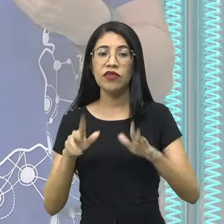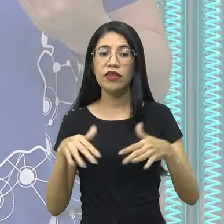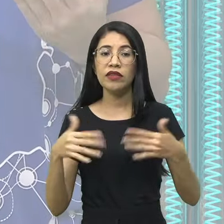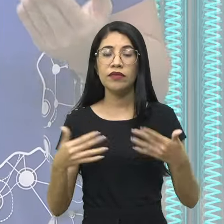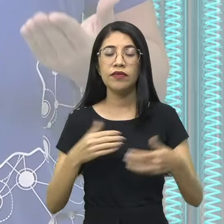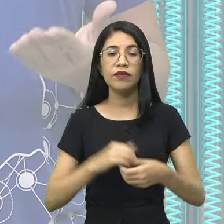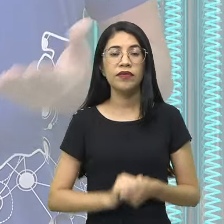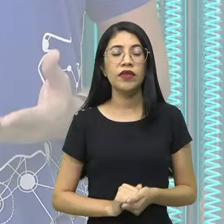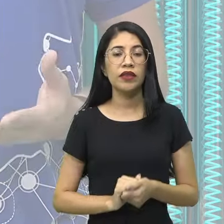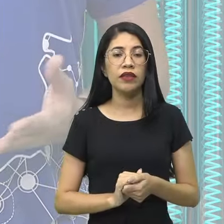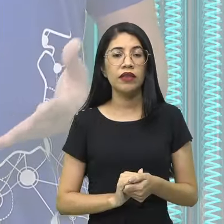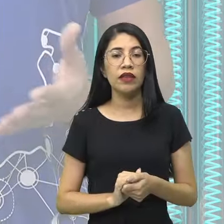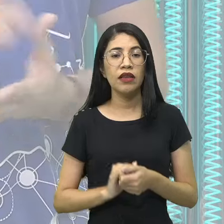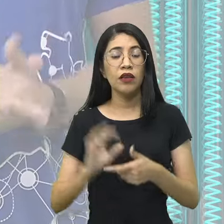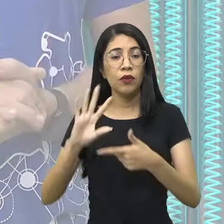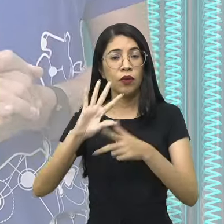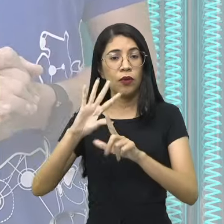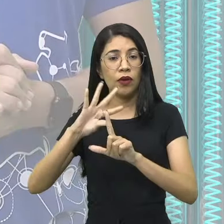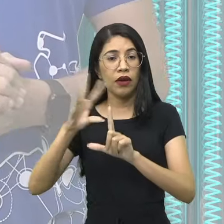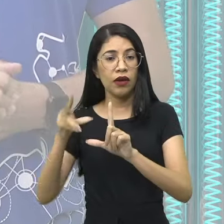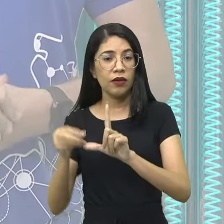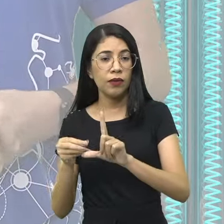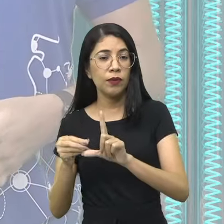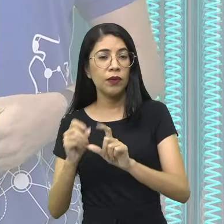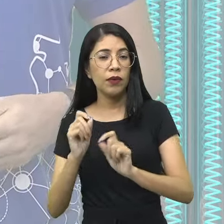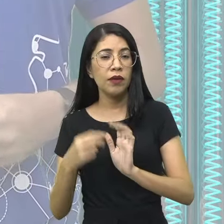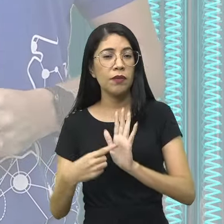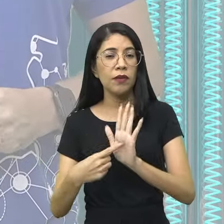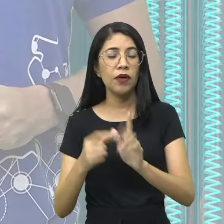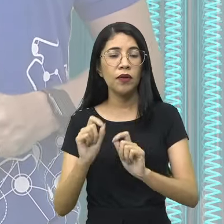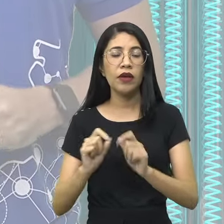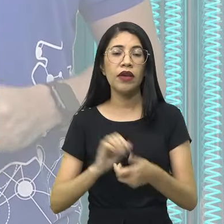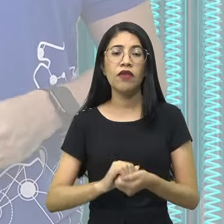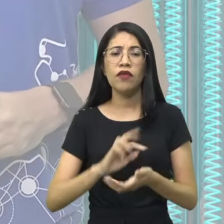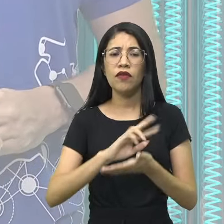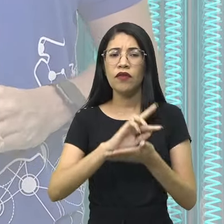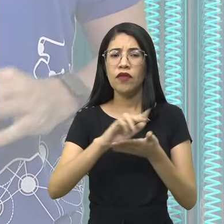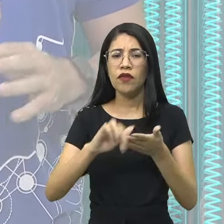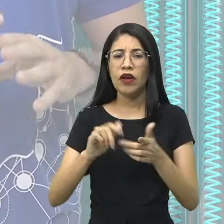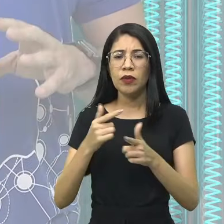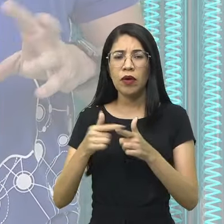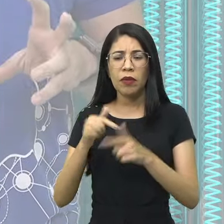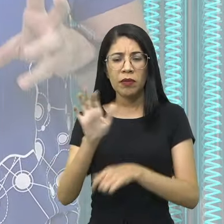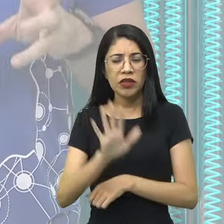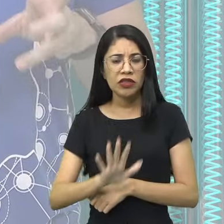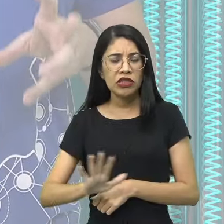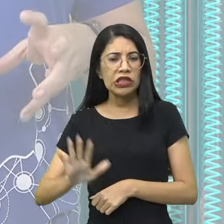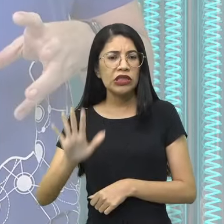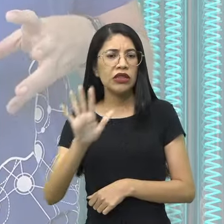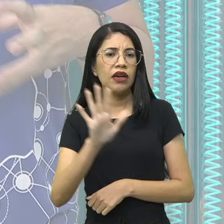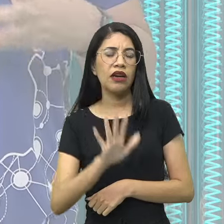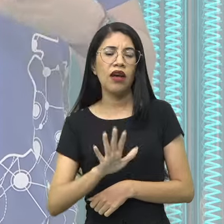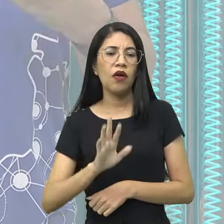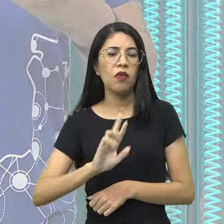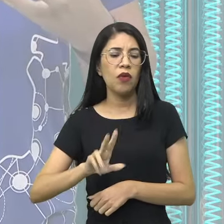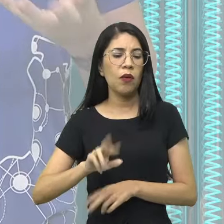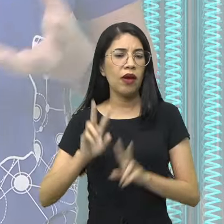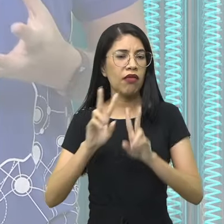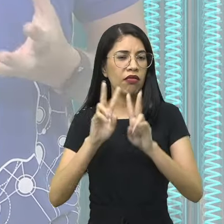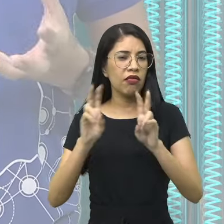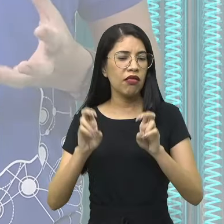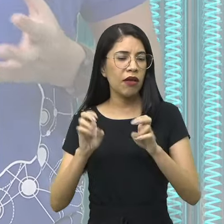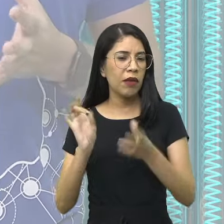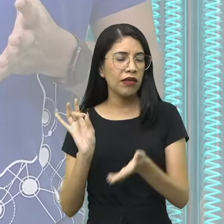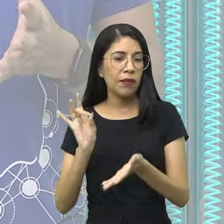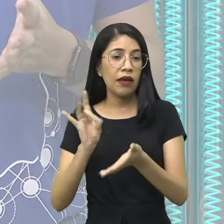ao contrário do cartoon, que retrata situações genéricas, tá? Não são assuntos